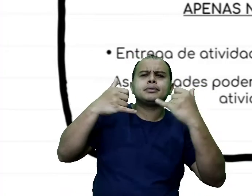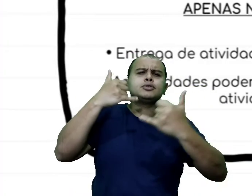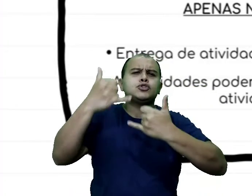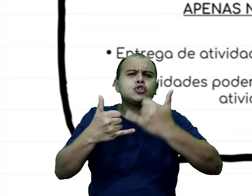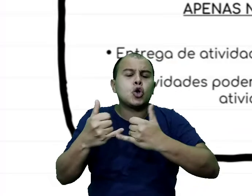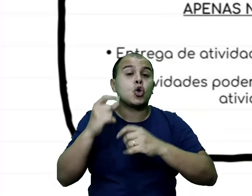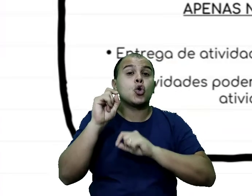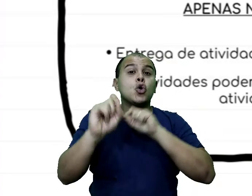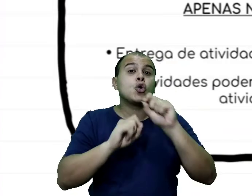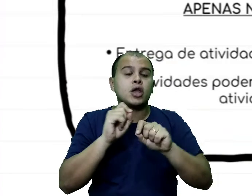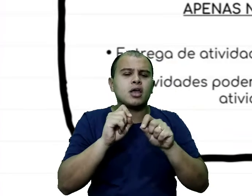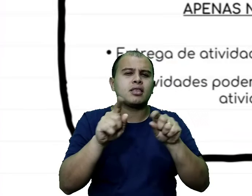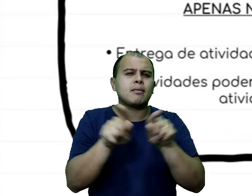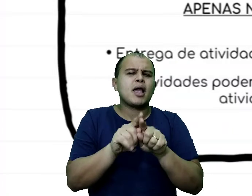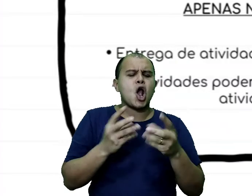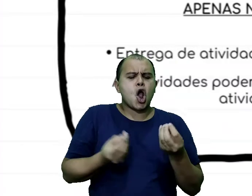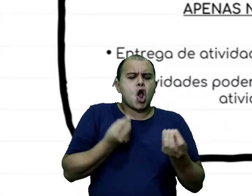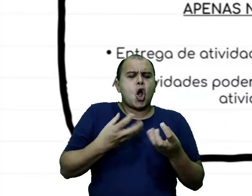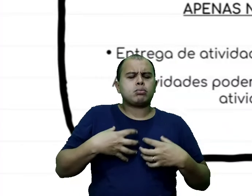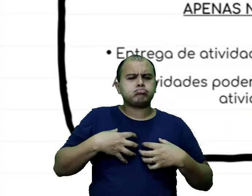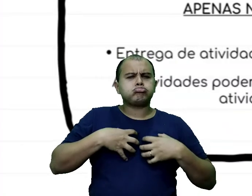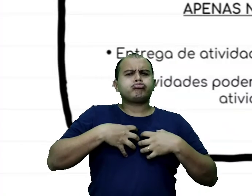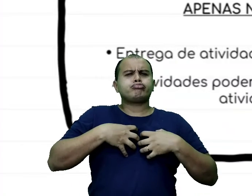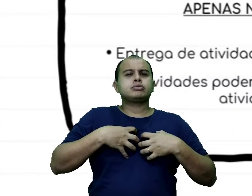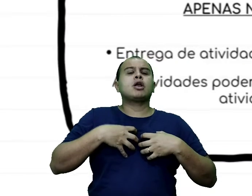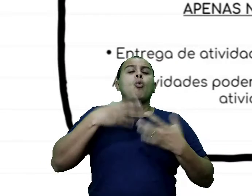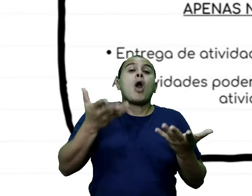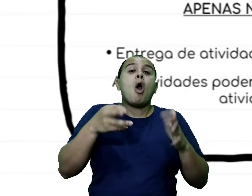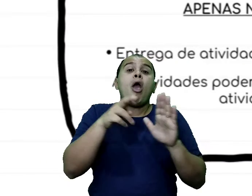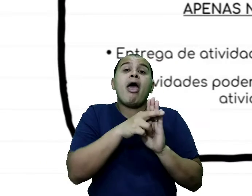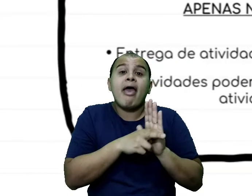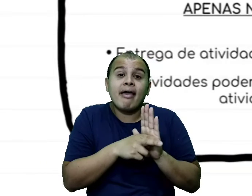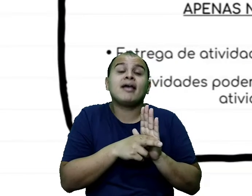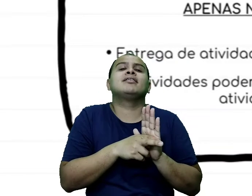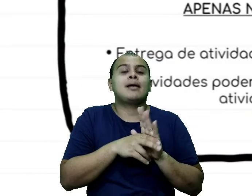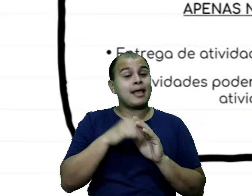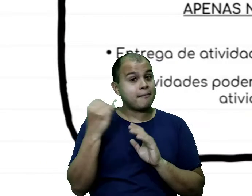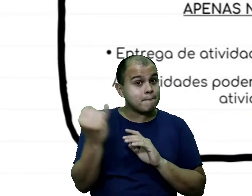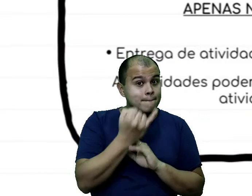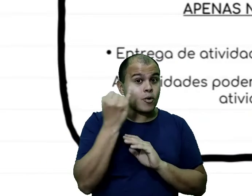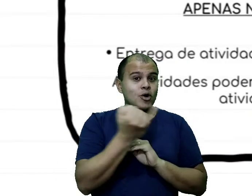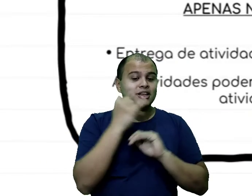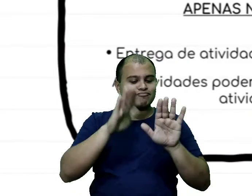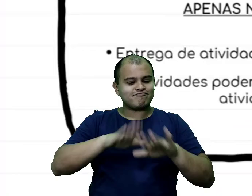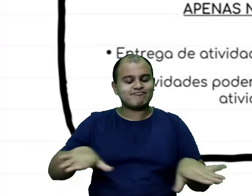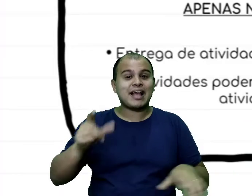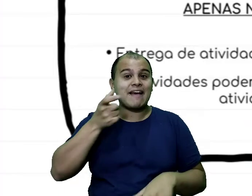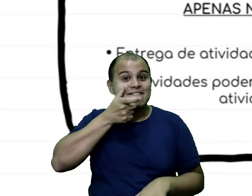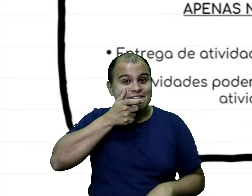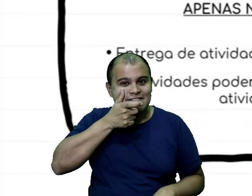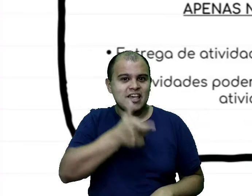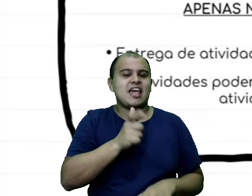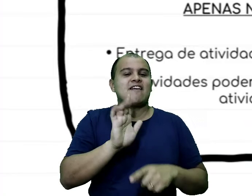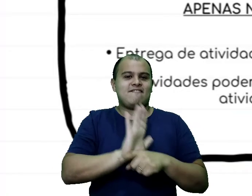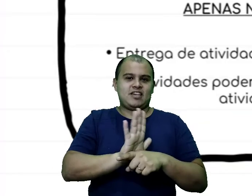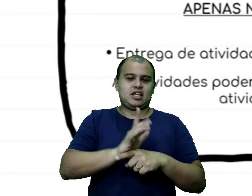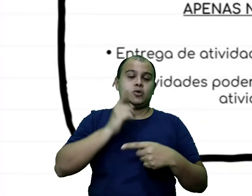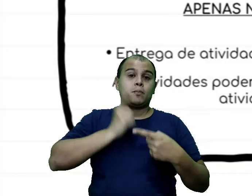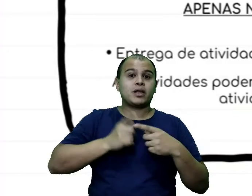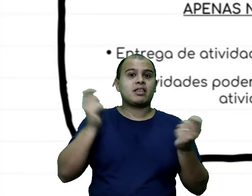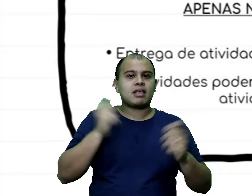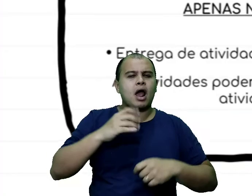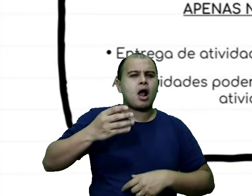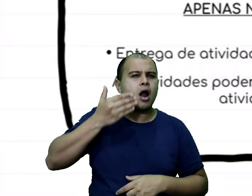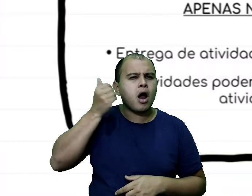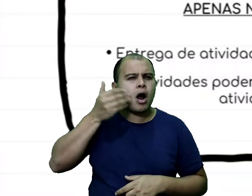que a gente está estudando, ou como que faz ela com mais detalhes. E é importante as crianças assistirem os vídeos também.